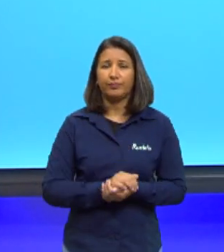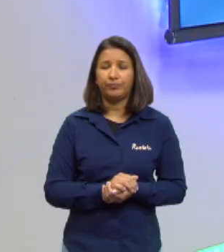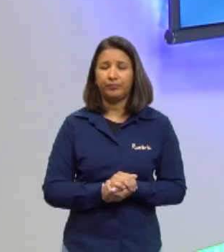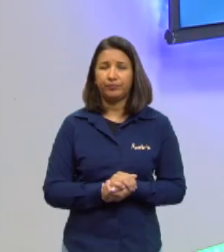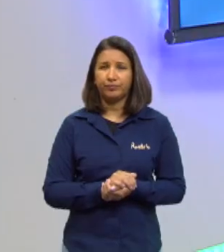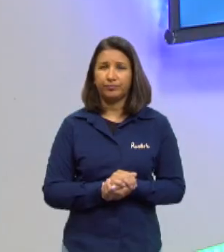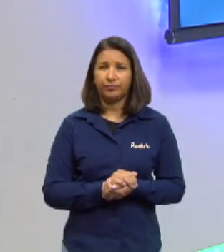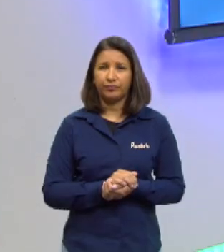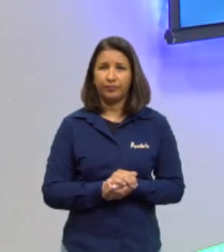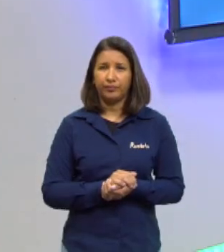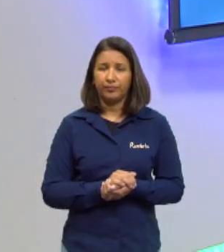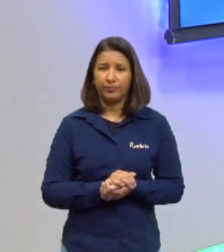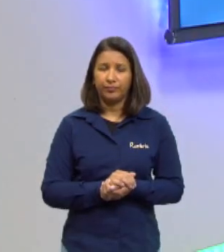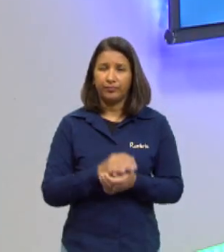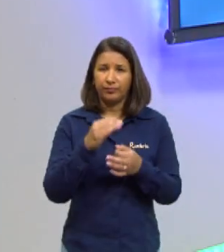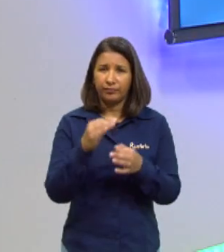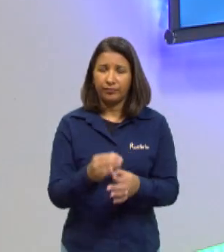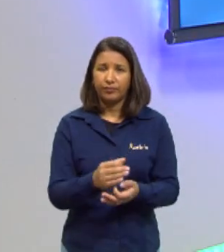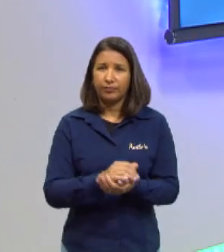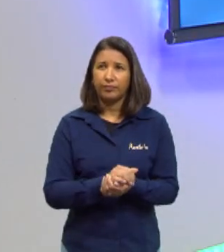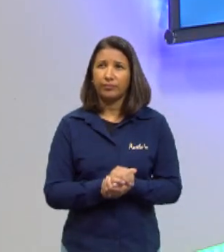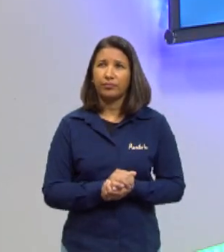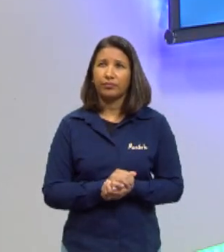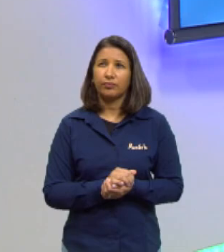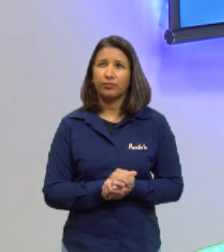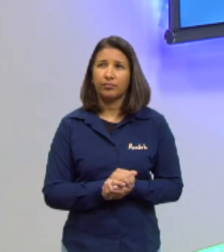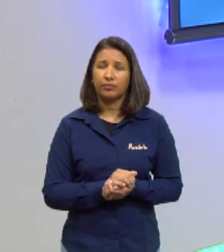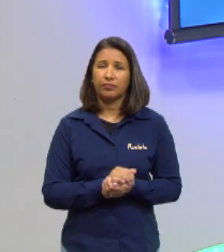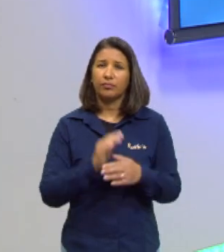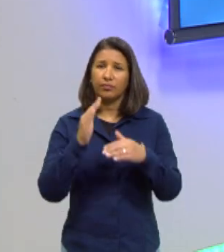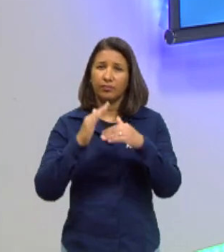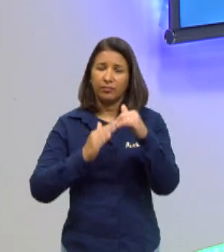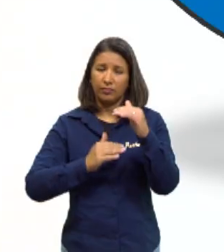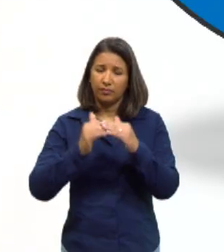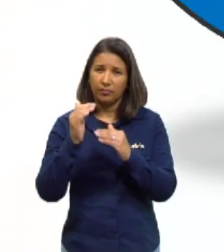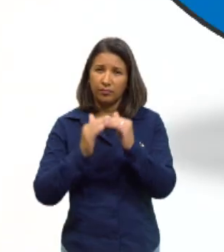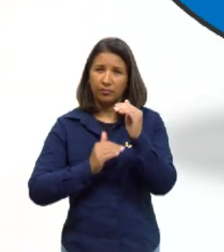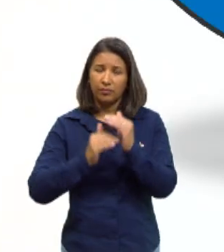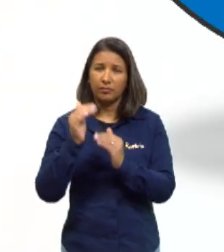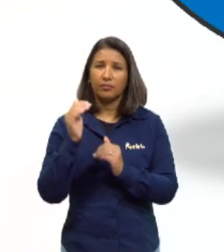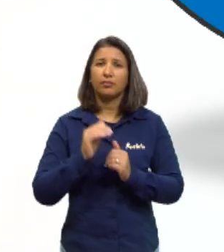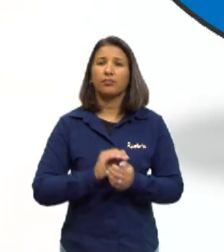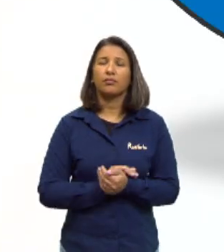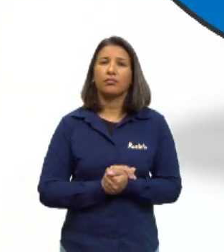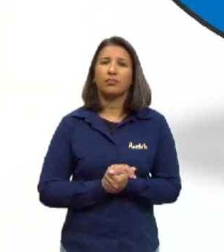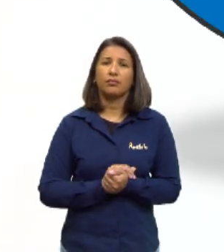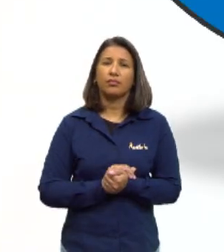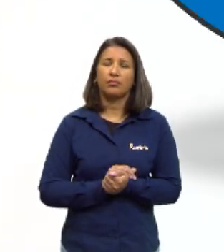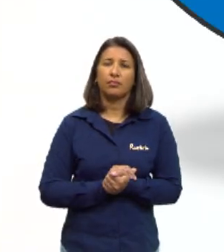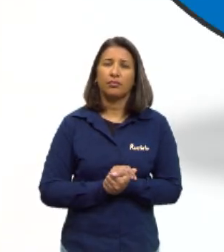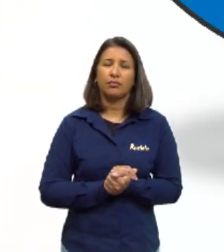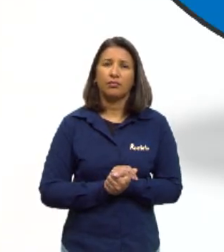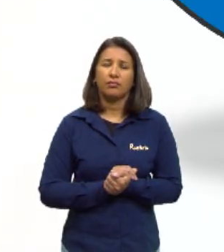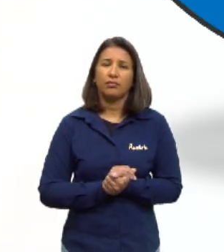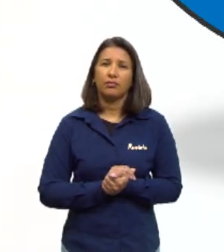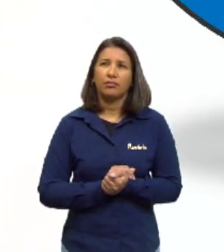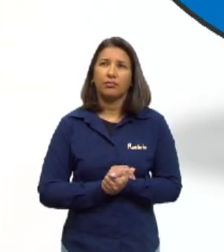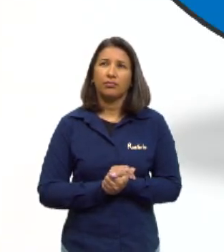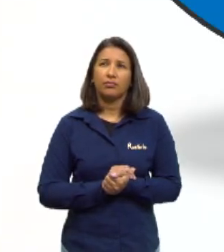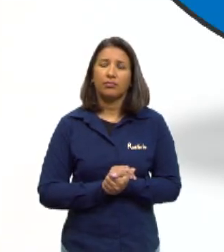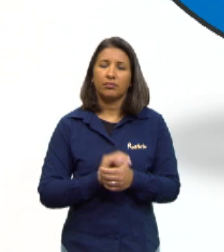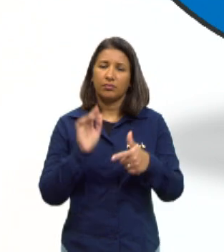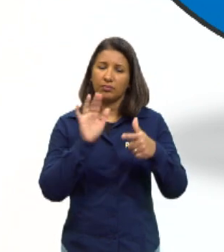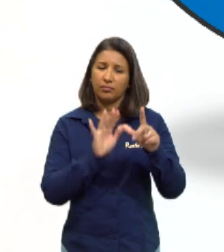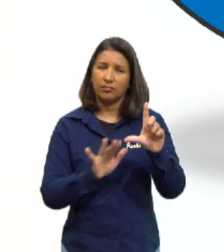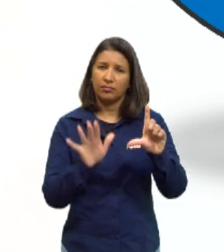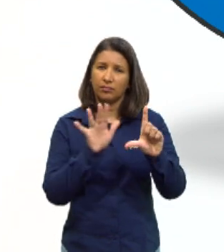procurando. Certo? Bom, então vamos praticar um pouquinho, né, o nosso QR Code